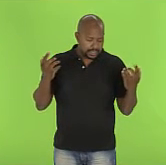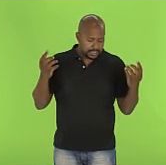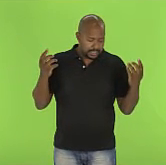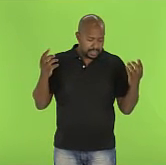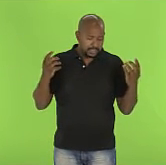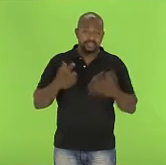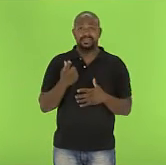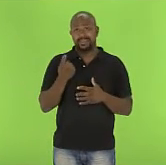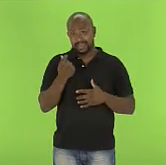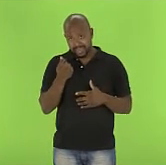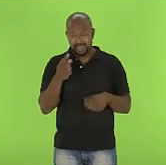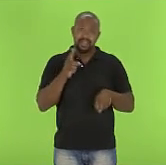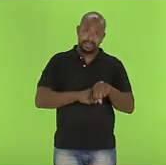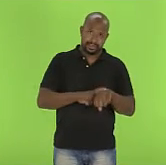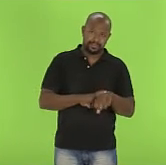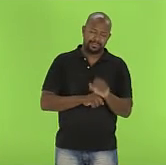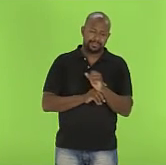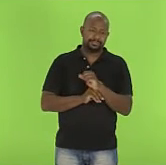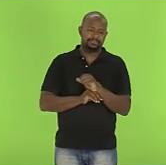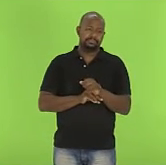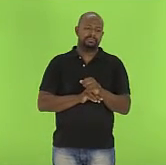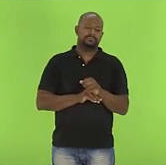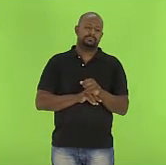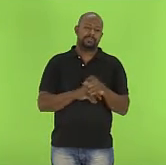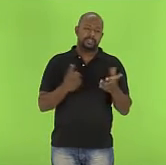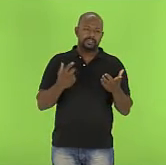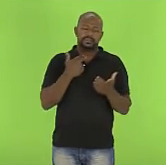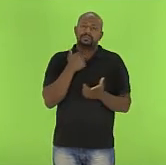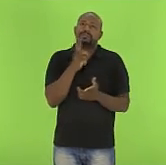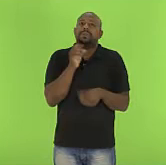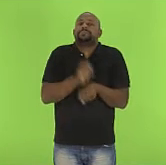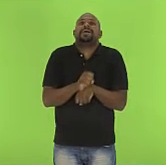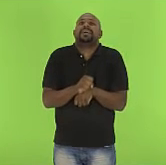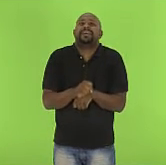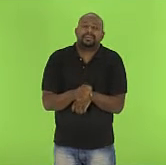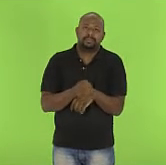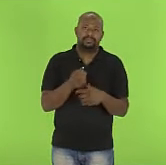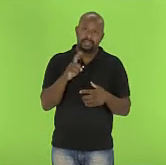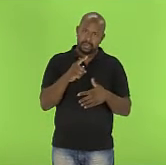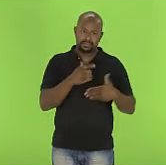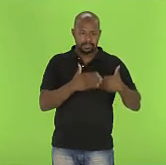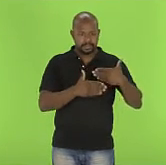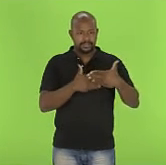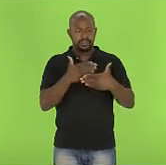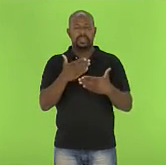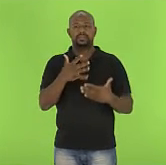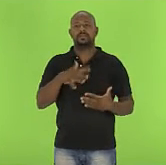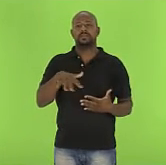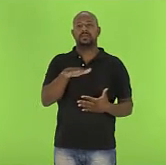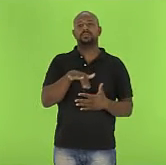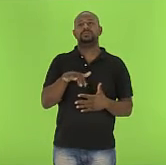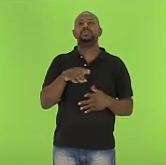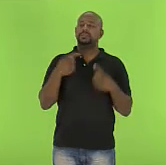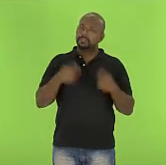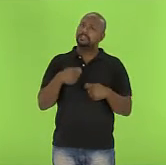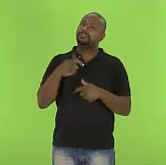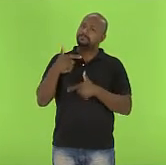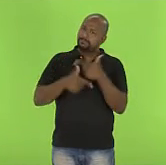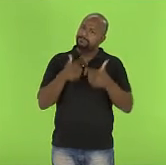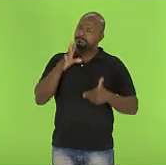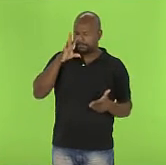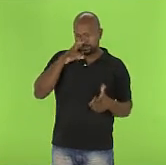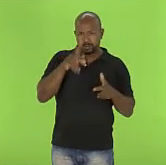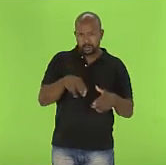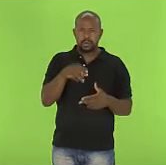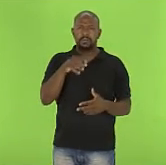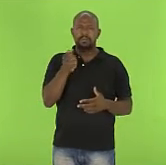de grana e tempo. Então a gente não podia parar. Era um processo onde a gente tinha que